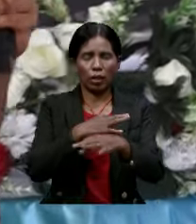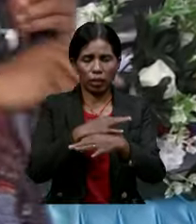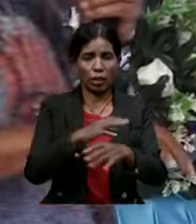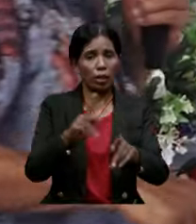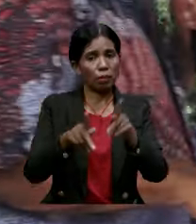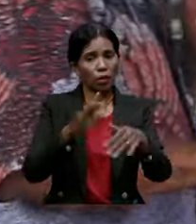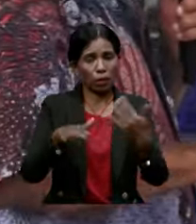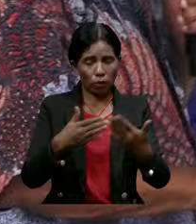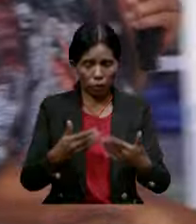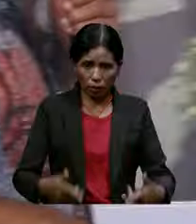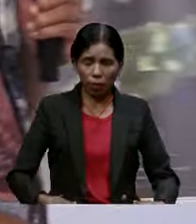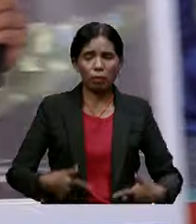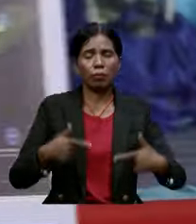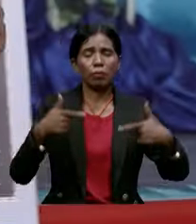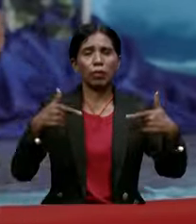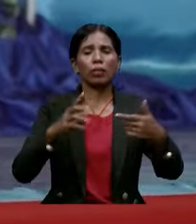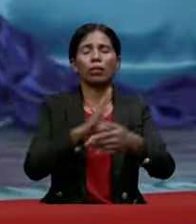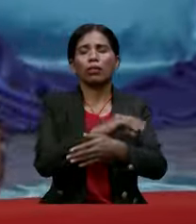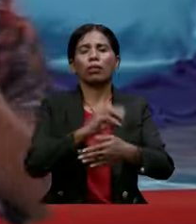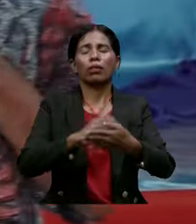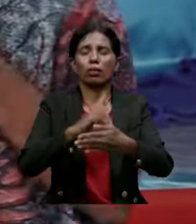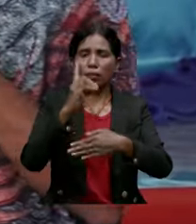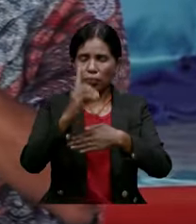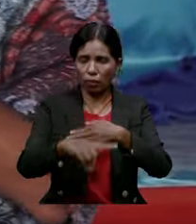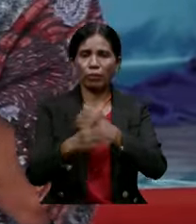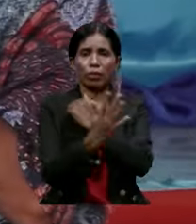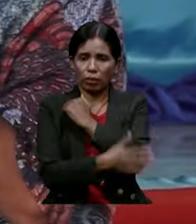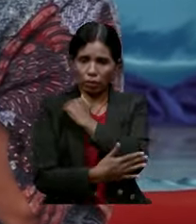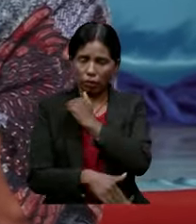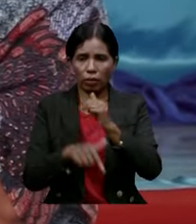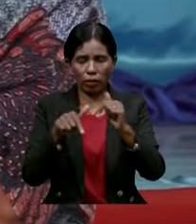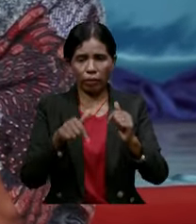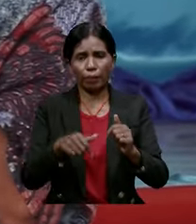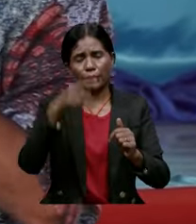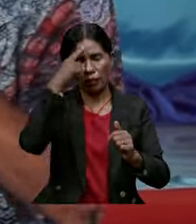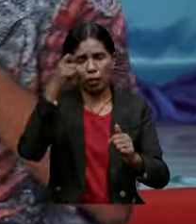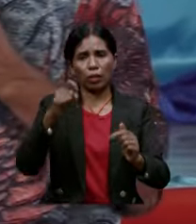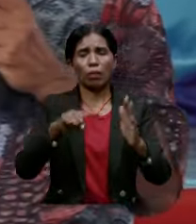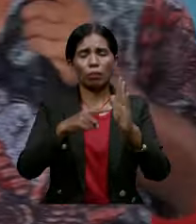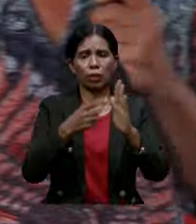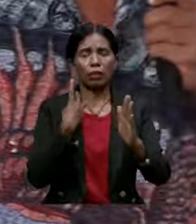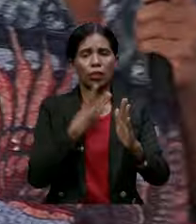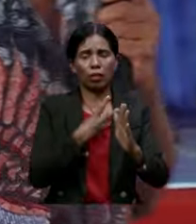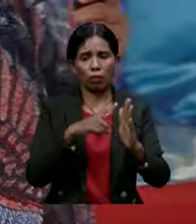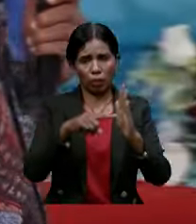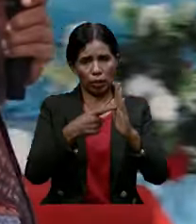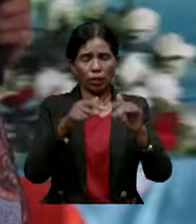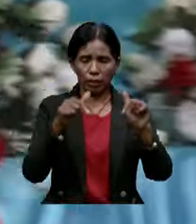nemoris no zumvolve raidene também nem o ita uidene